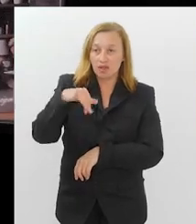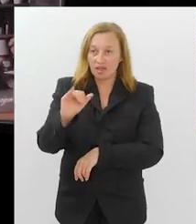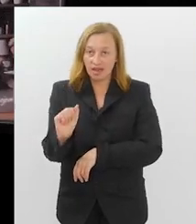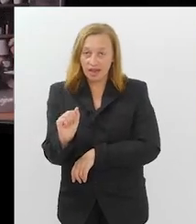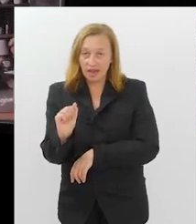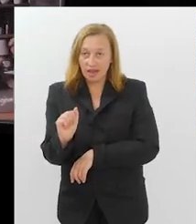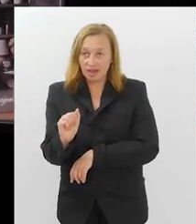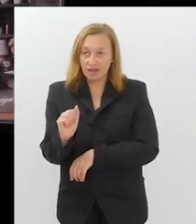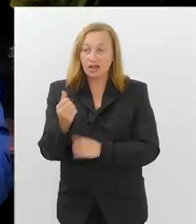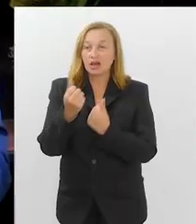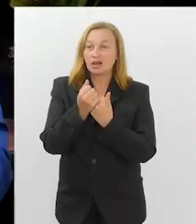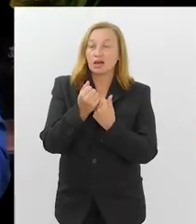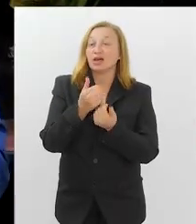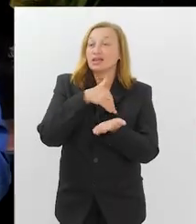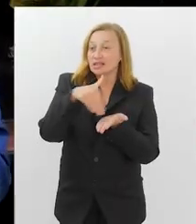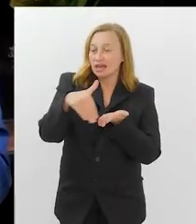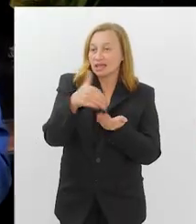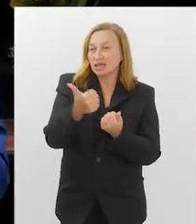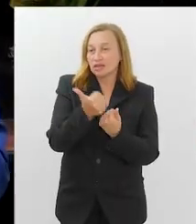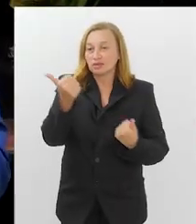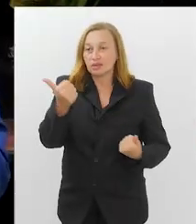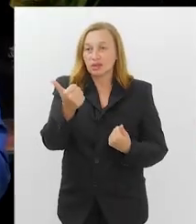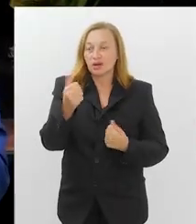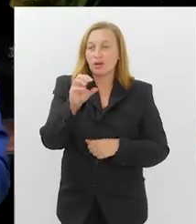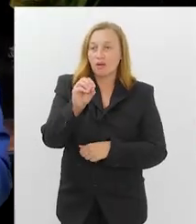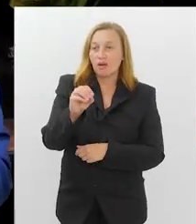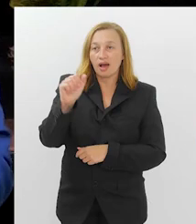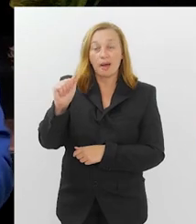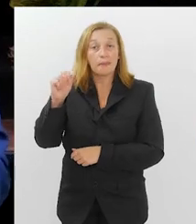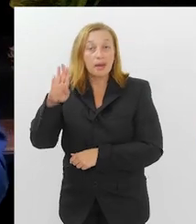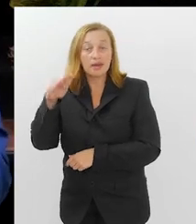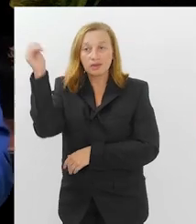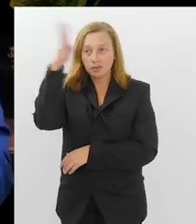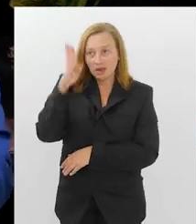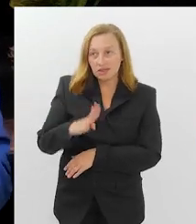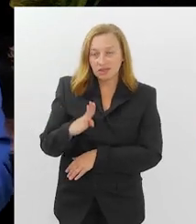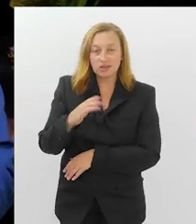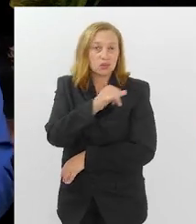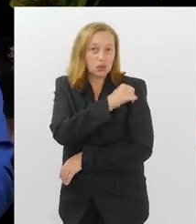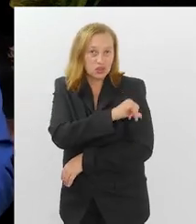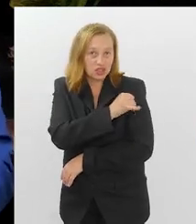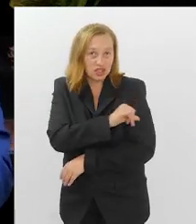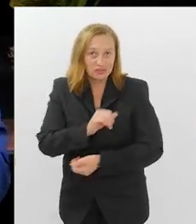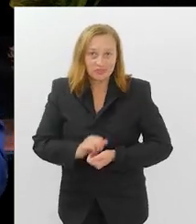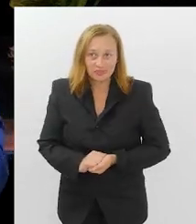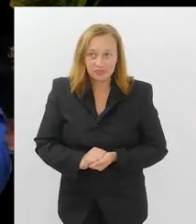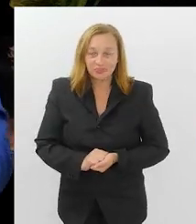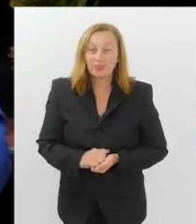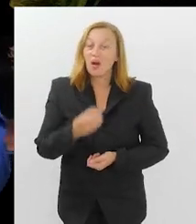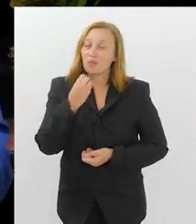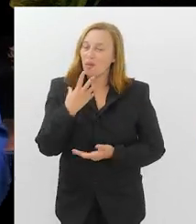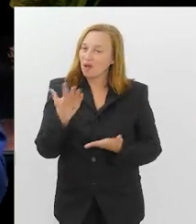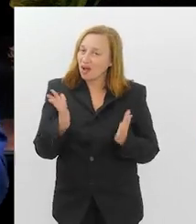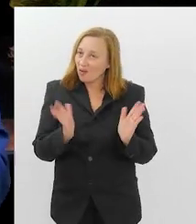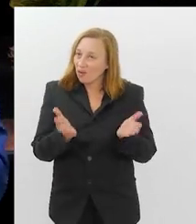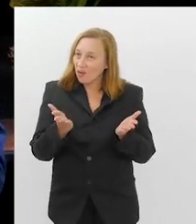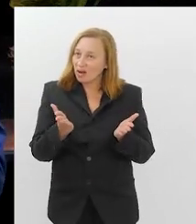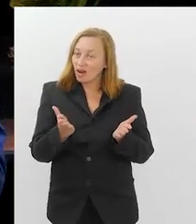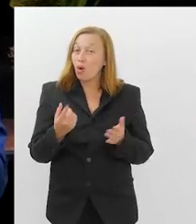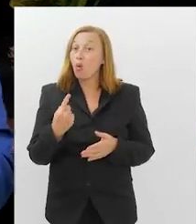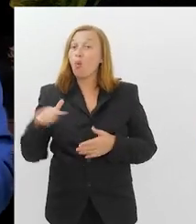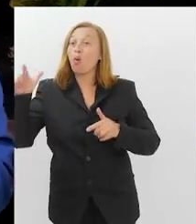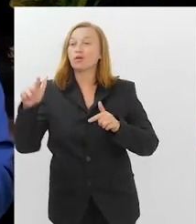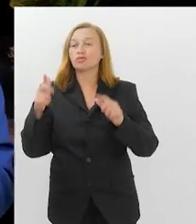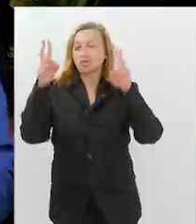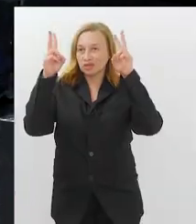é subsecretária-geral da Ordem dos Advogados do Brasil do Rio de Janeiro. Bom, eu vou trazer agora aqui um